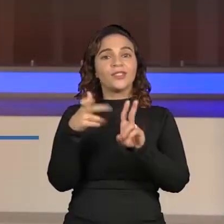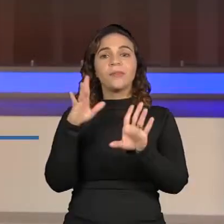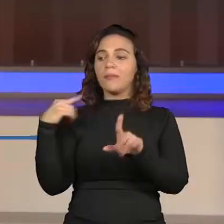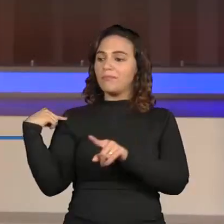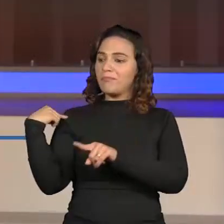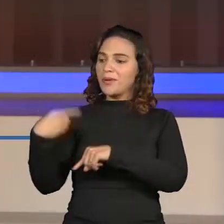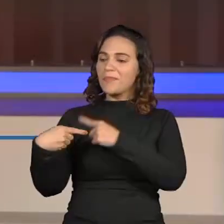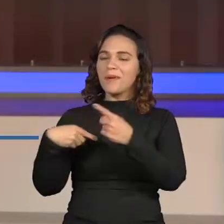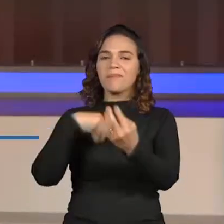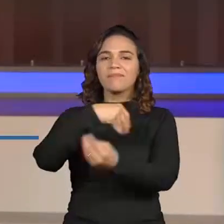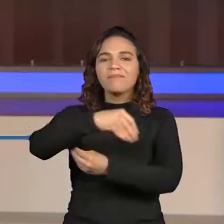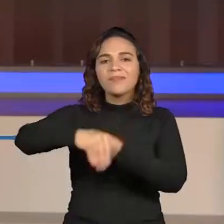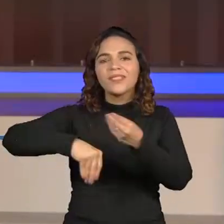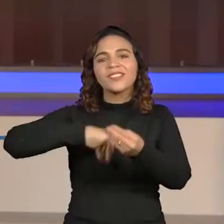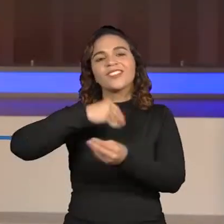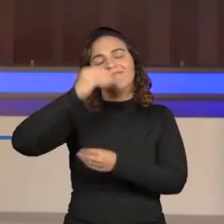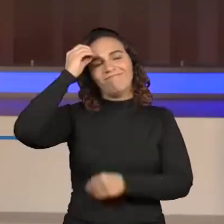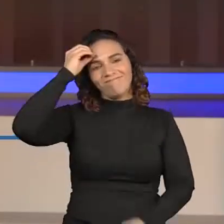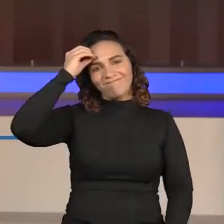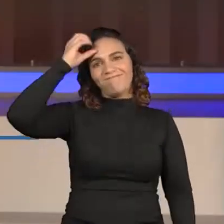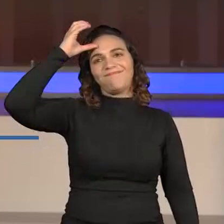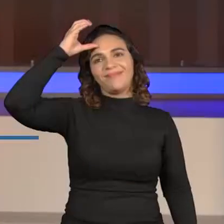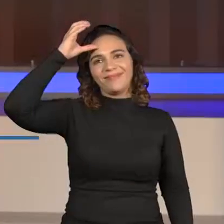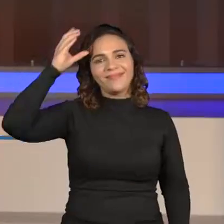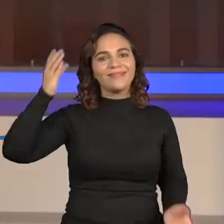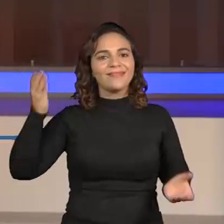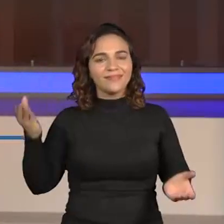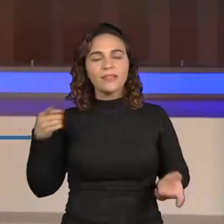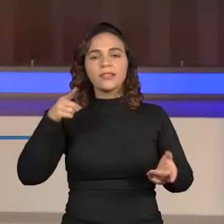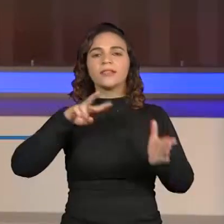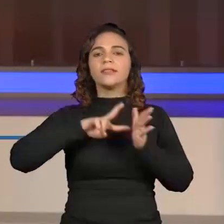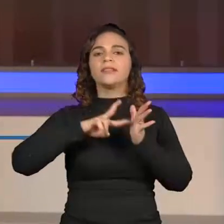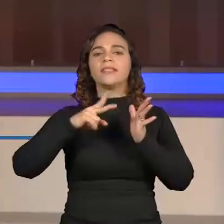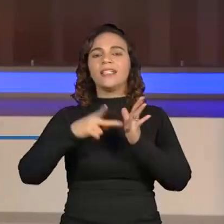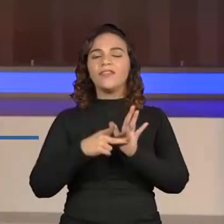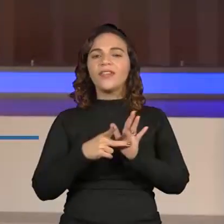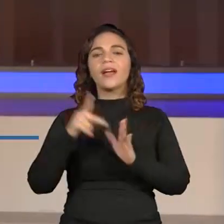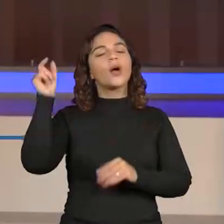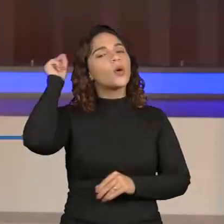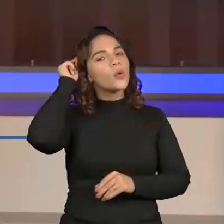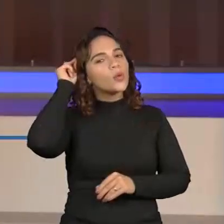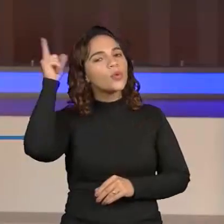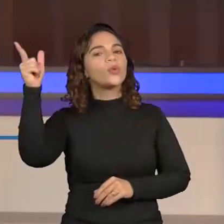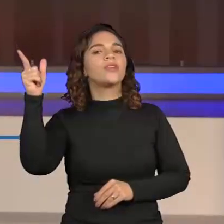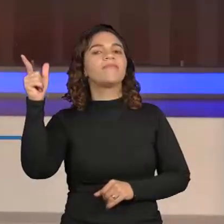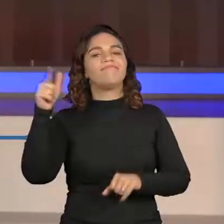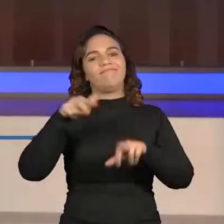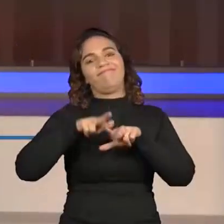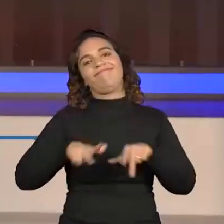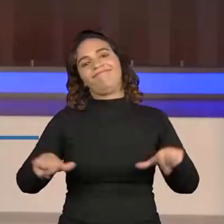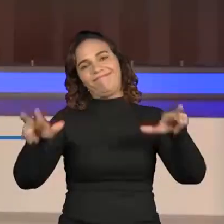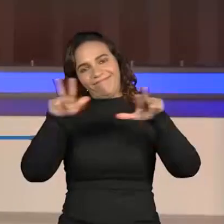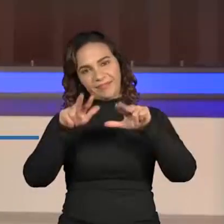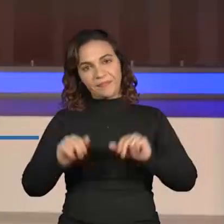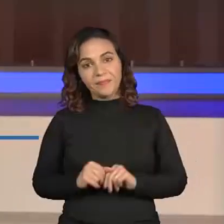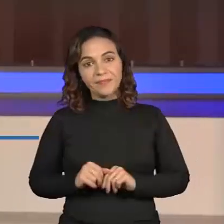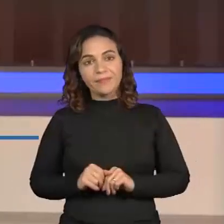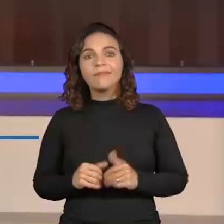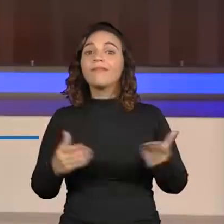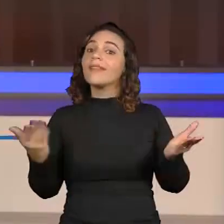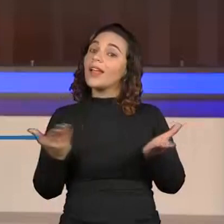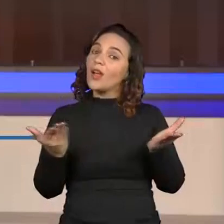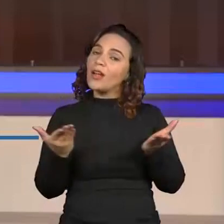saberes. Isso é a nossa multiplicidade cultural. Mas, por enquanto,